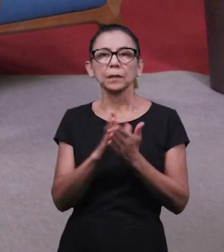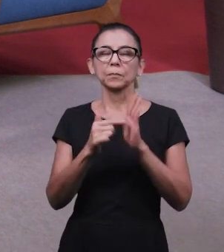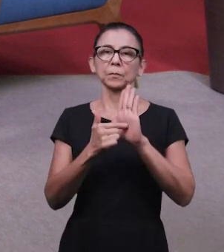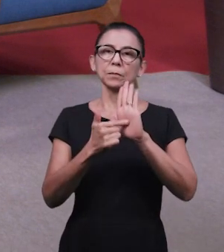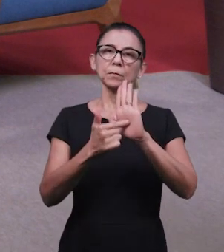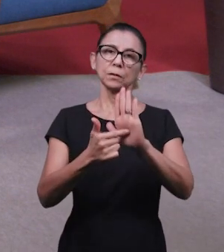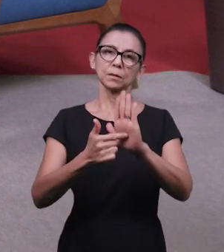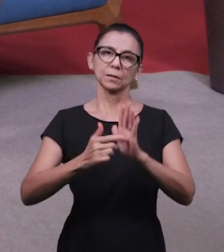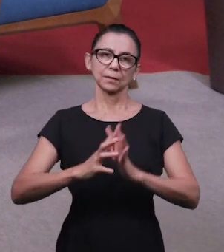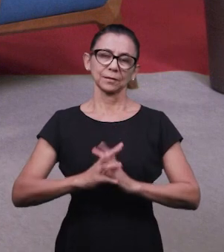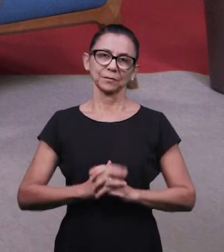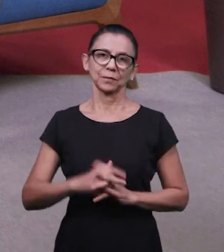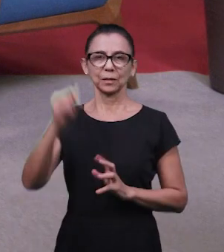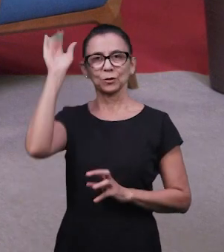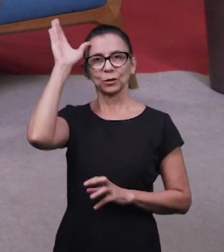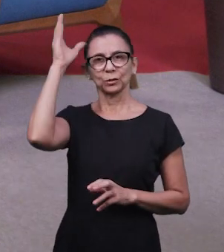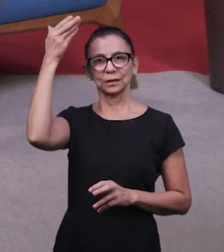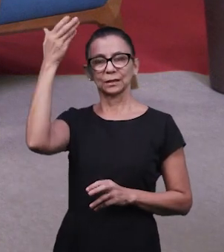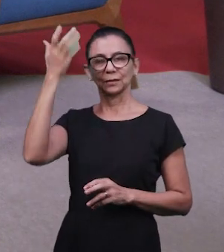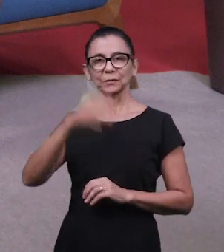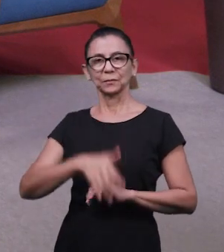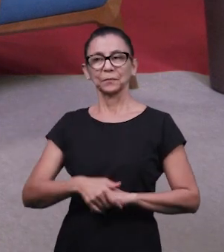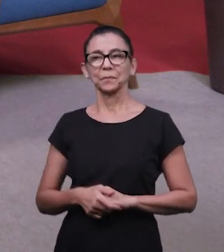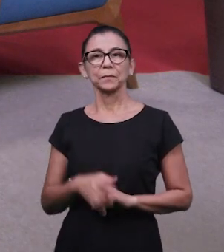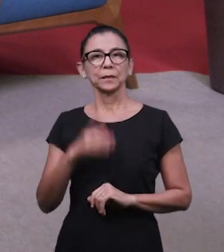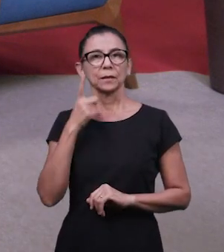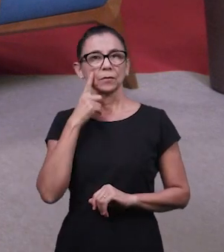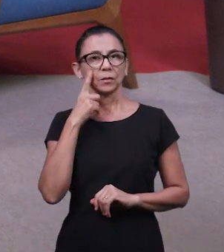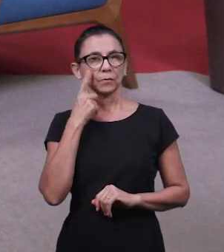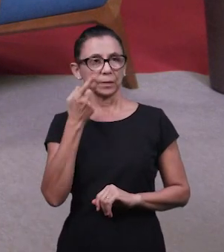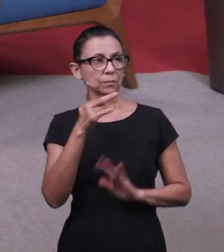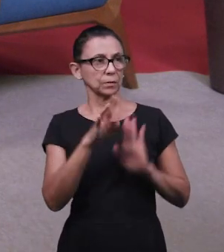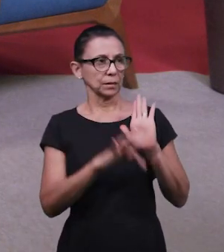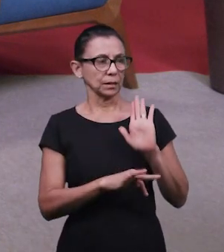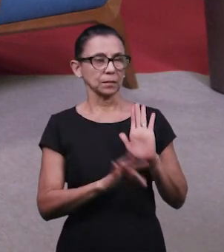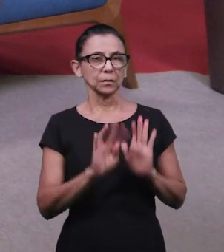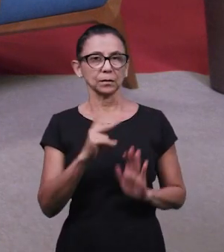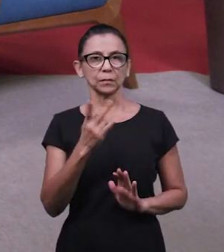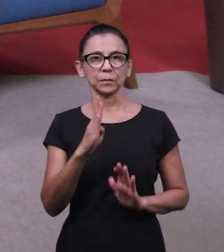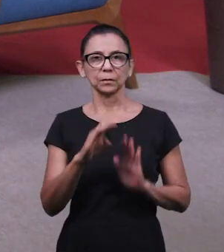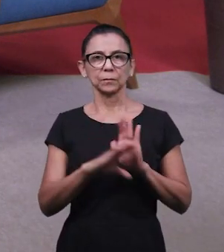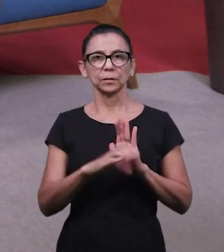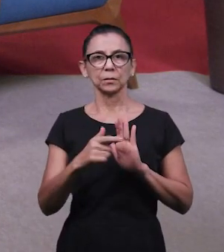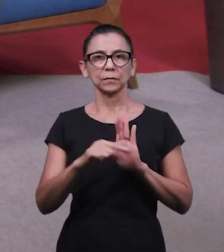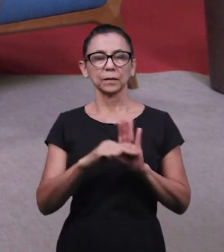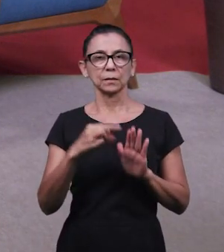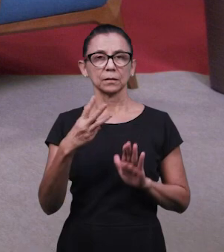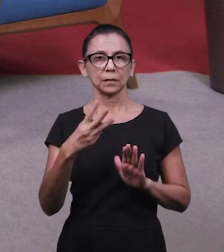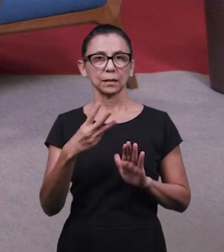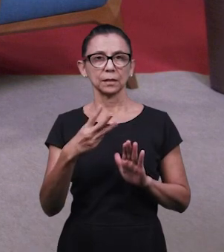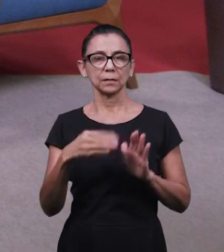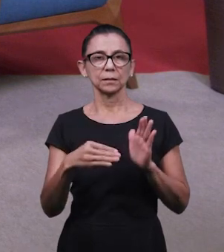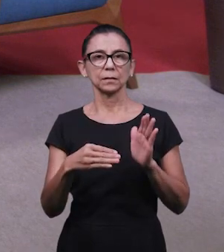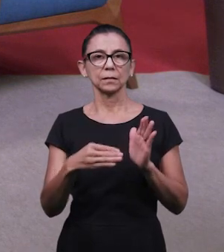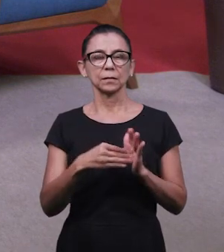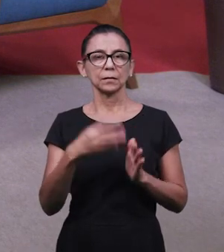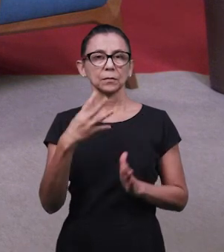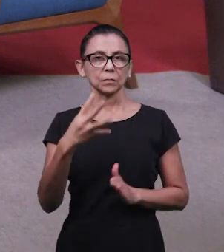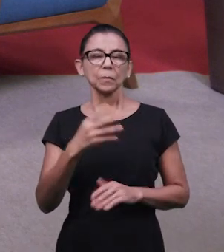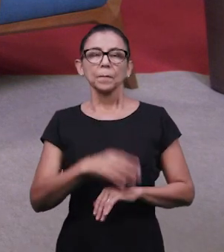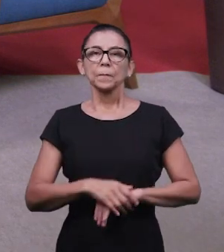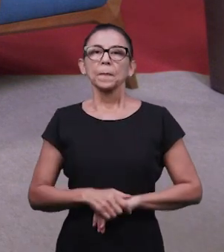mais. E as pessoas podem perguntar, como vamos escapar? Qual é o escape disso